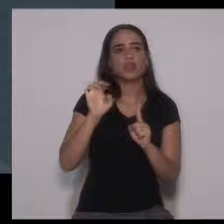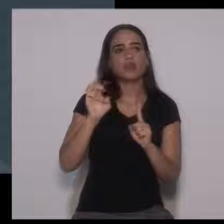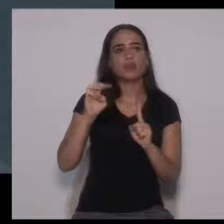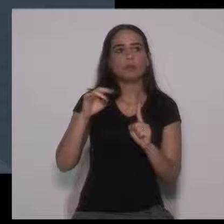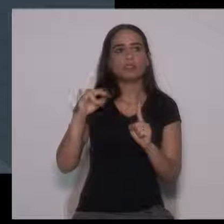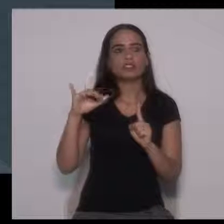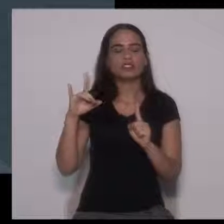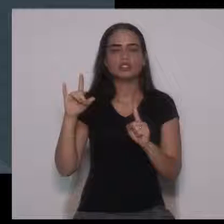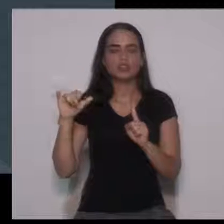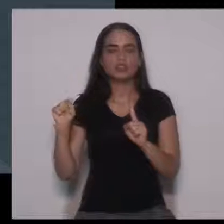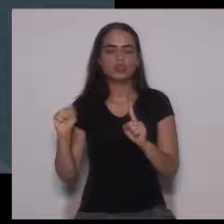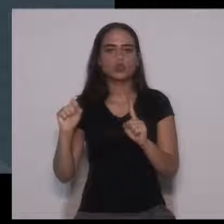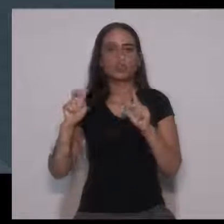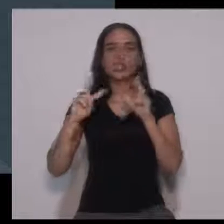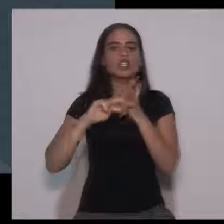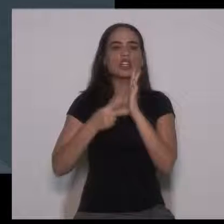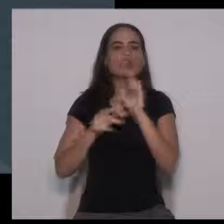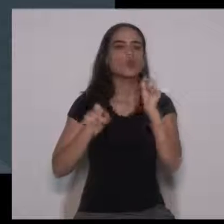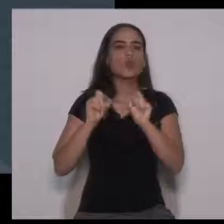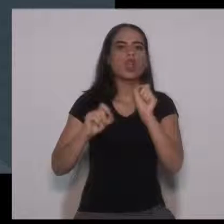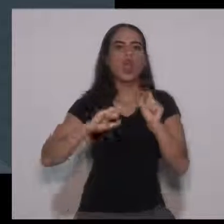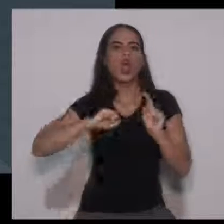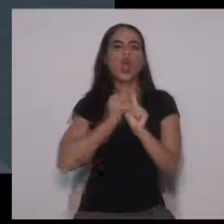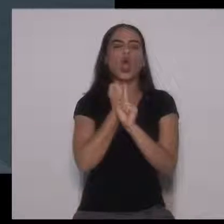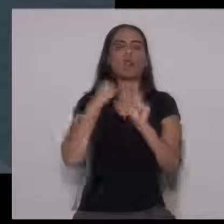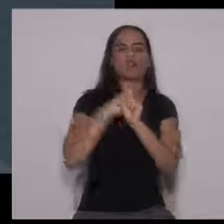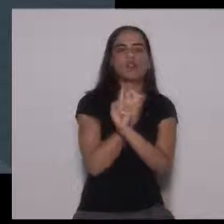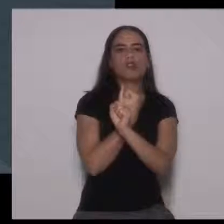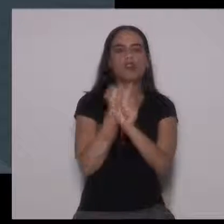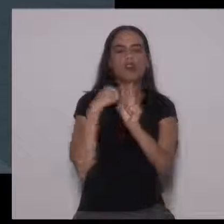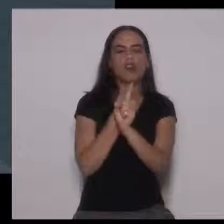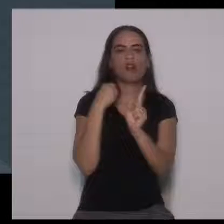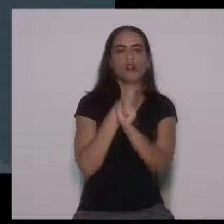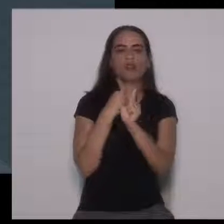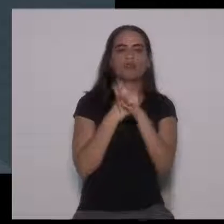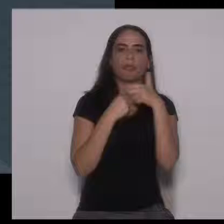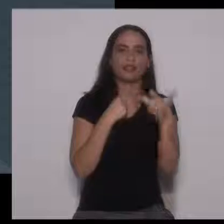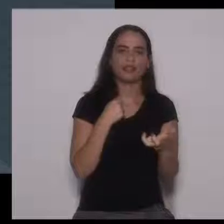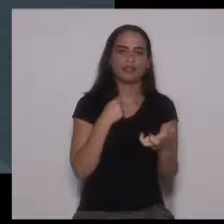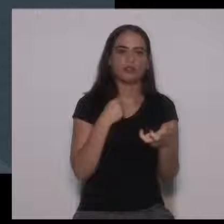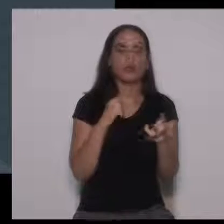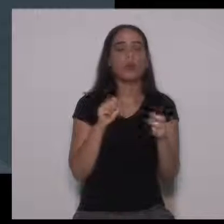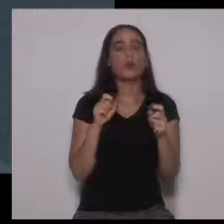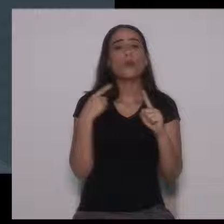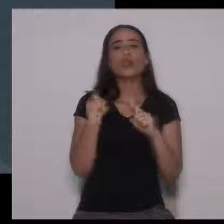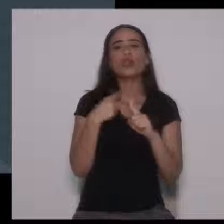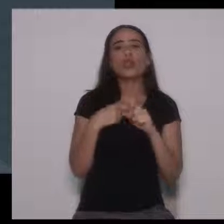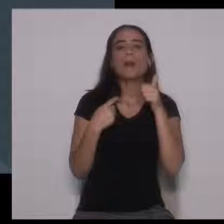né, e pelo fato dela ser mulher, né, pelo crime de gênero.